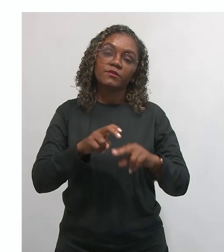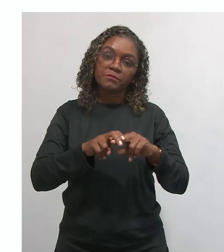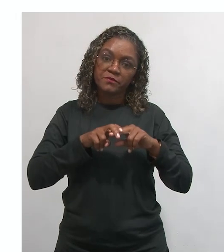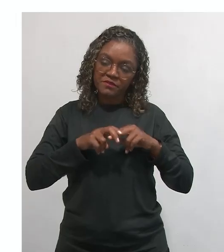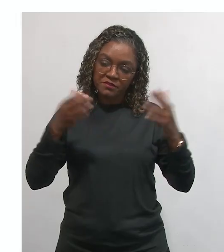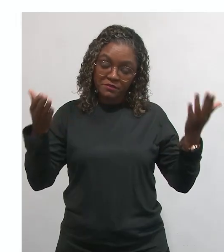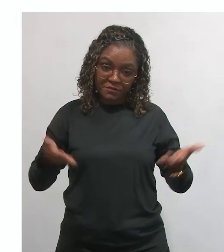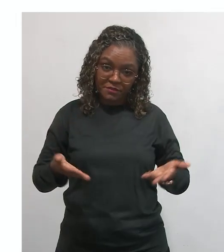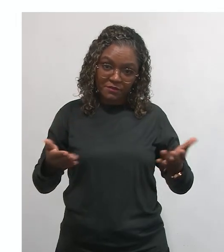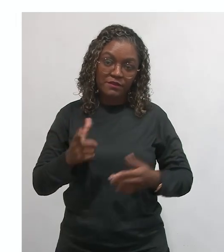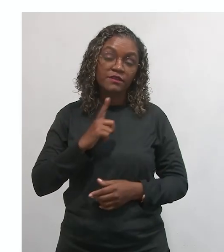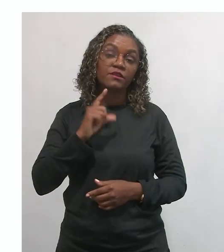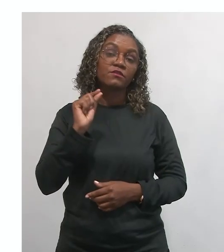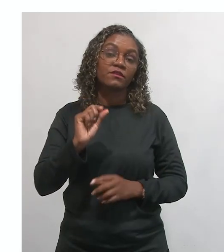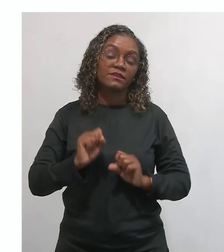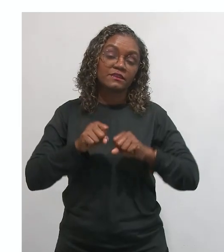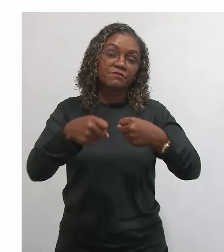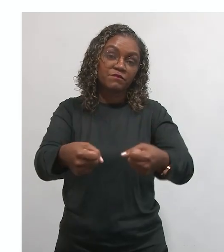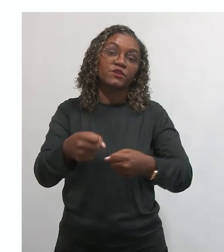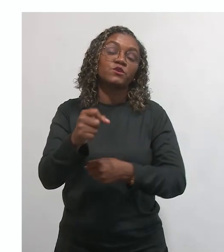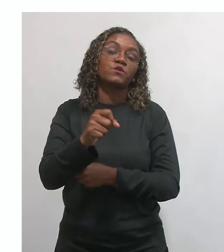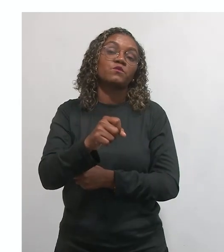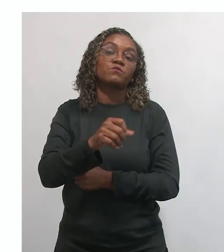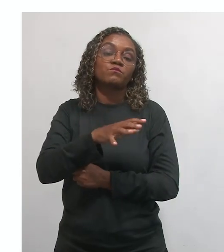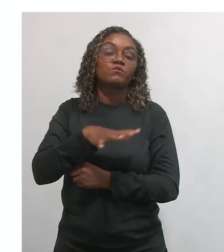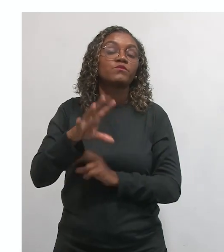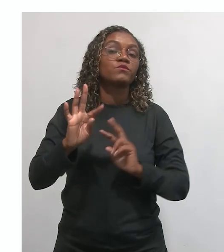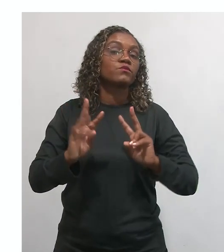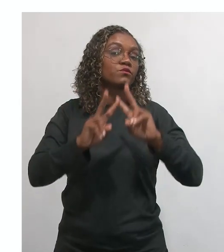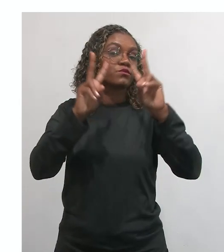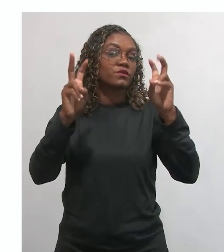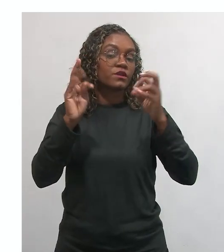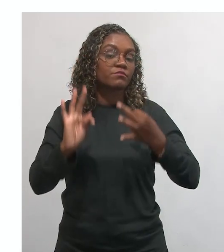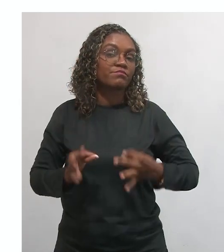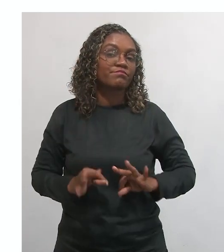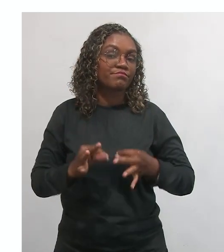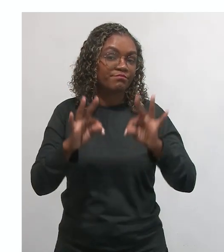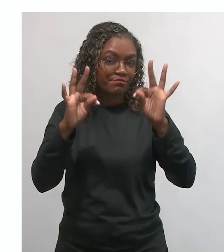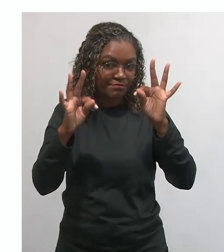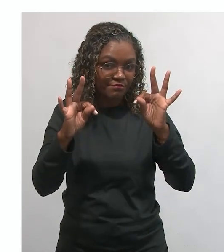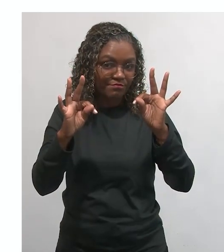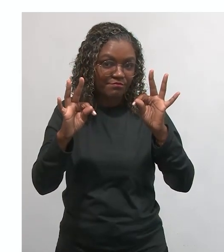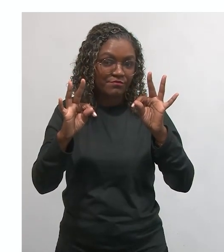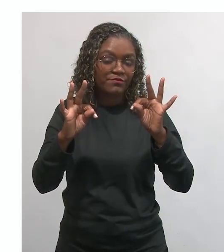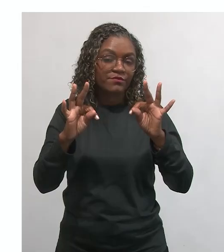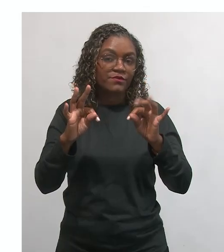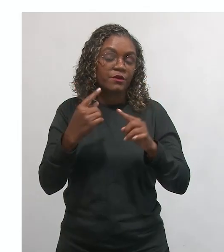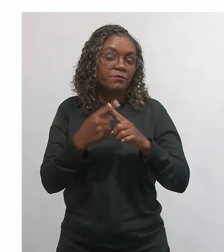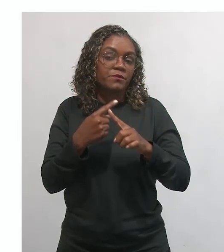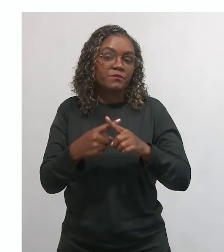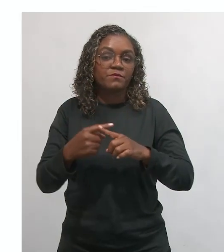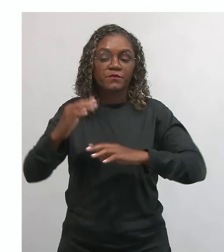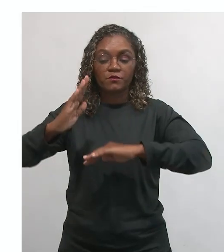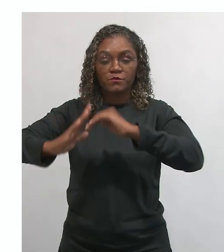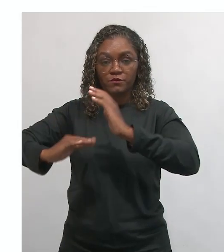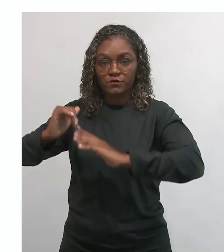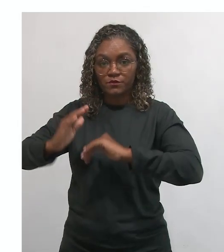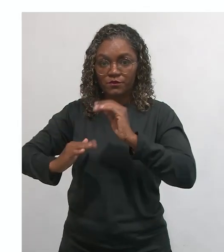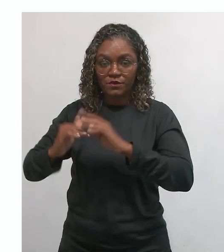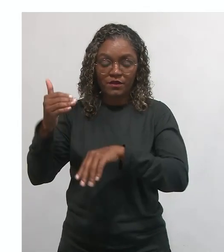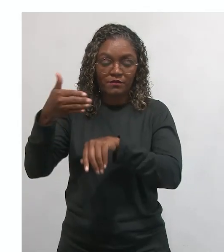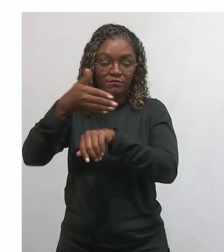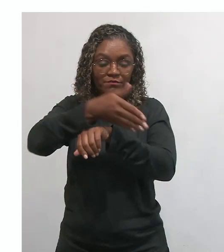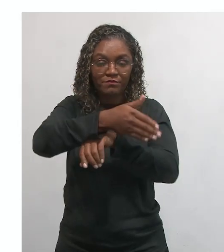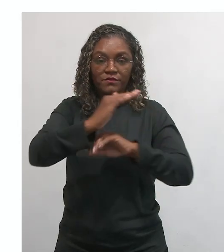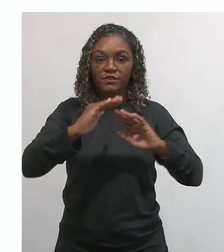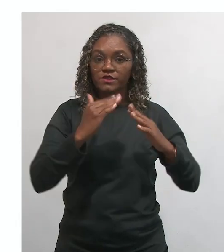nós temos um grande desafio, principalmente com a seção tecnológica, os profissionais que assumem a gestão